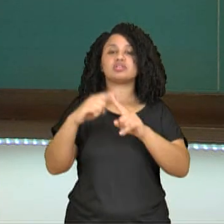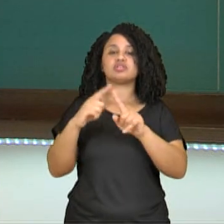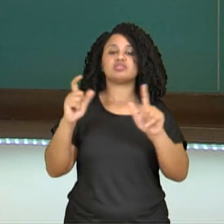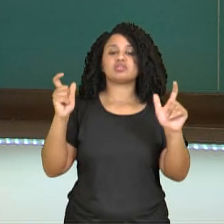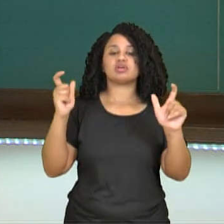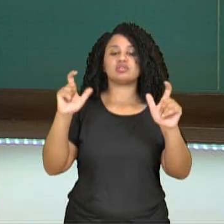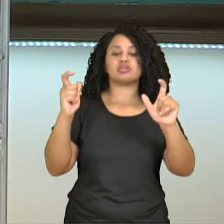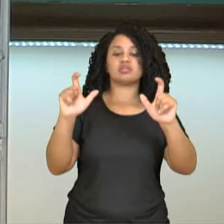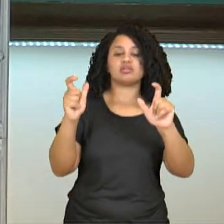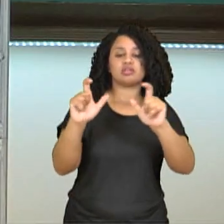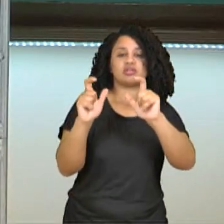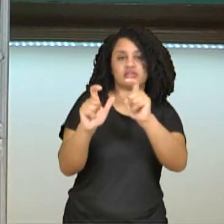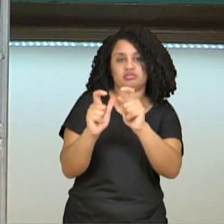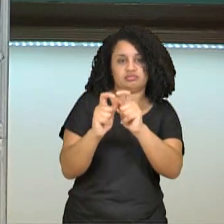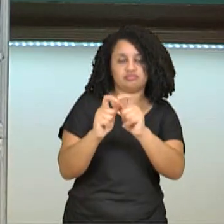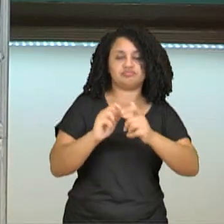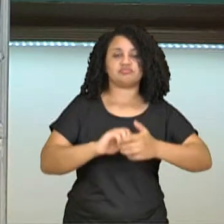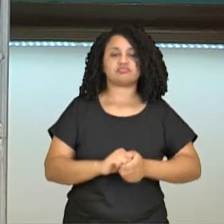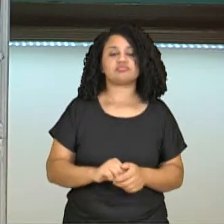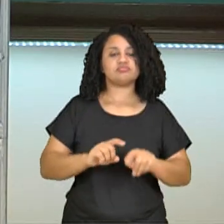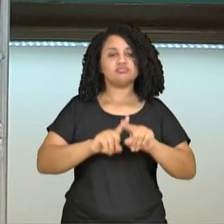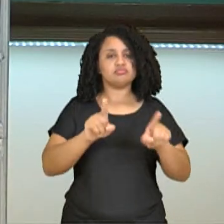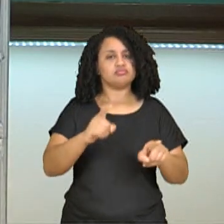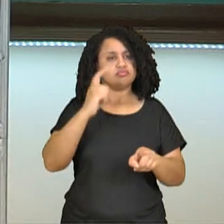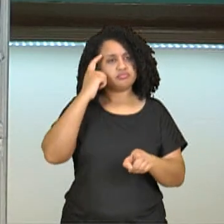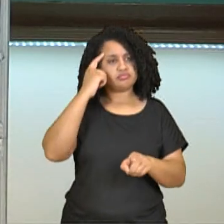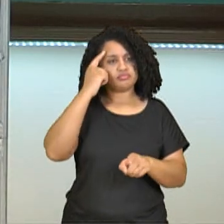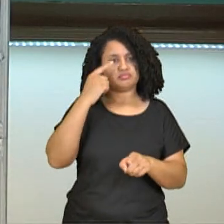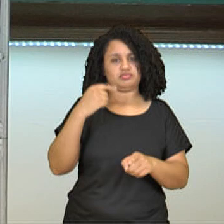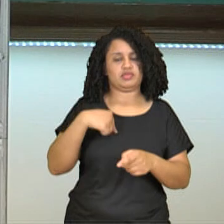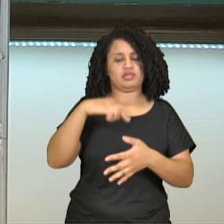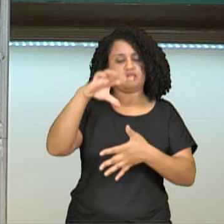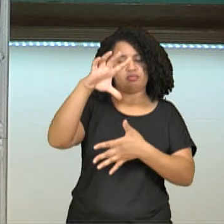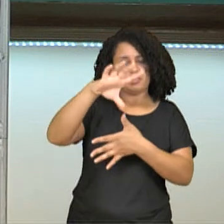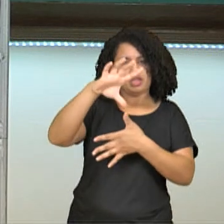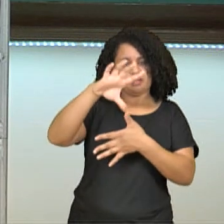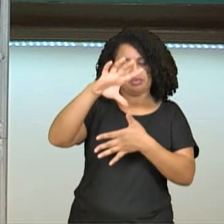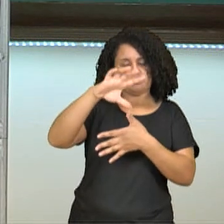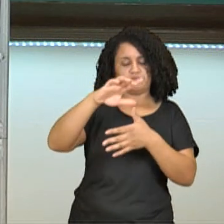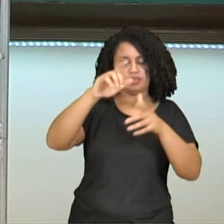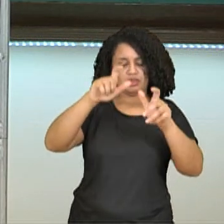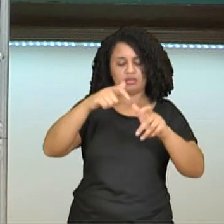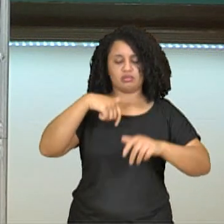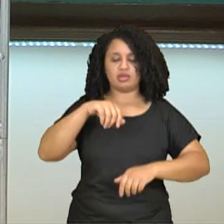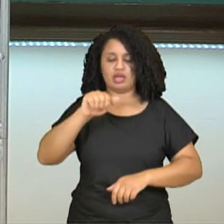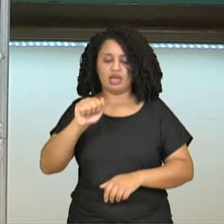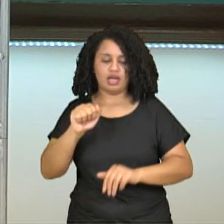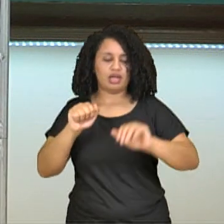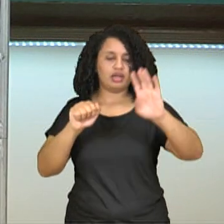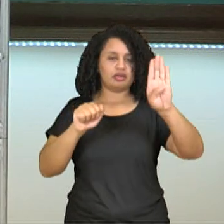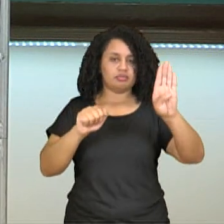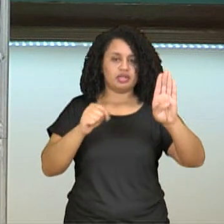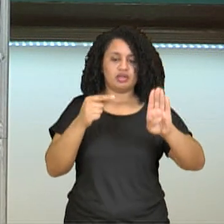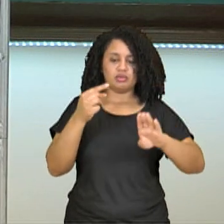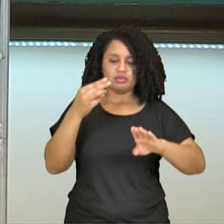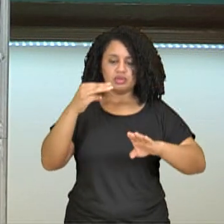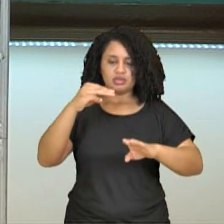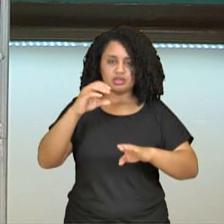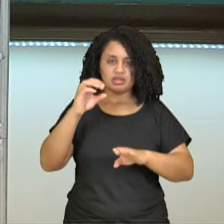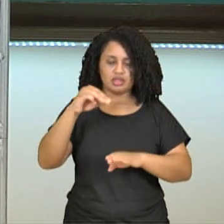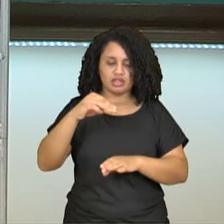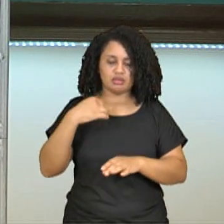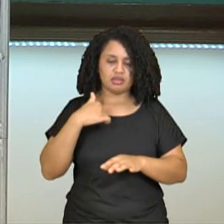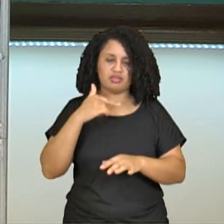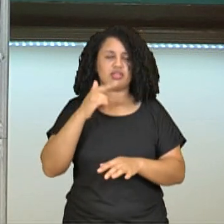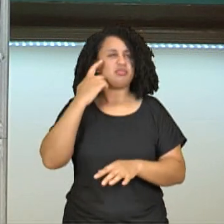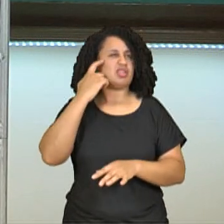foi reduzida. Agora pense você com esse mapa, esses dois pontos, ponto A e ponto B, a 1 centímetro de distância, e você